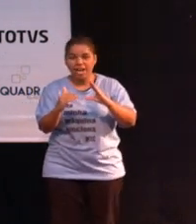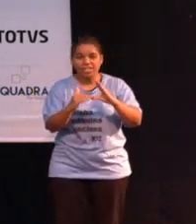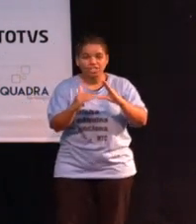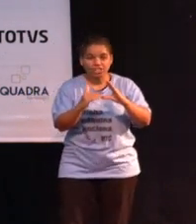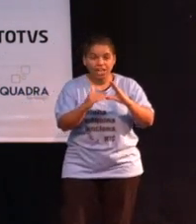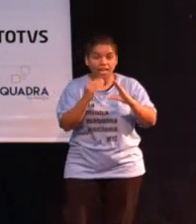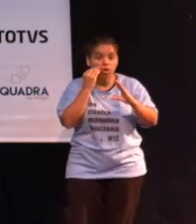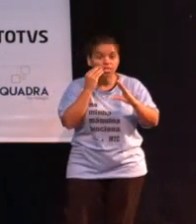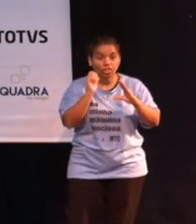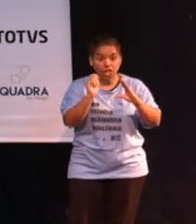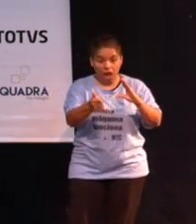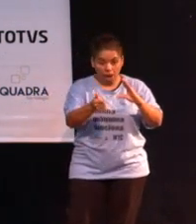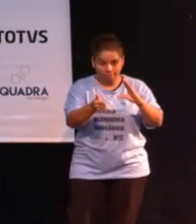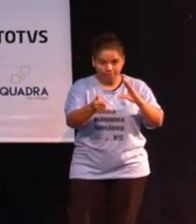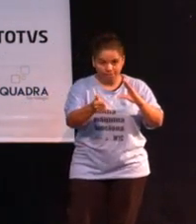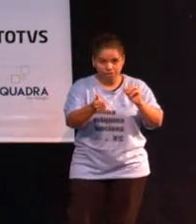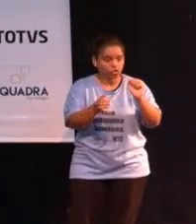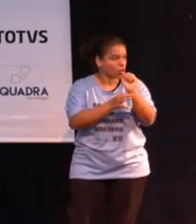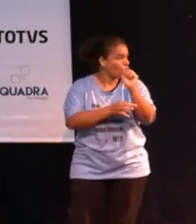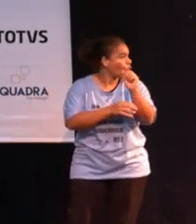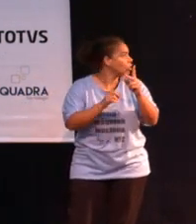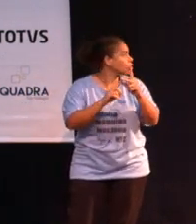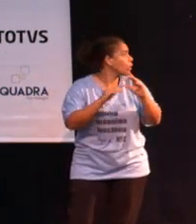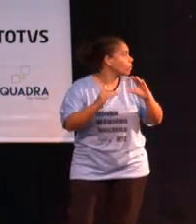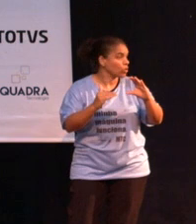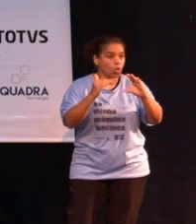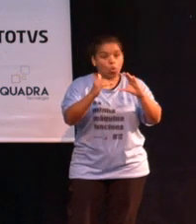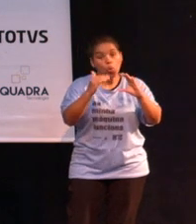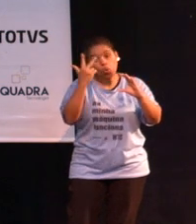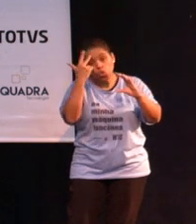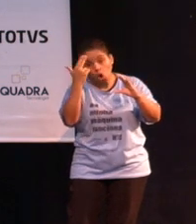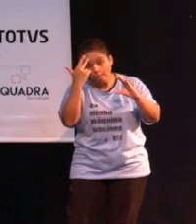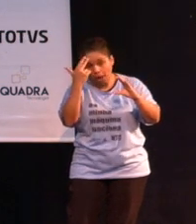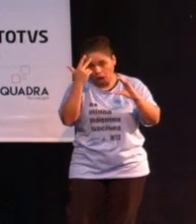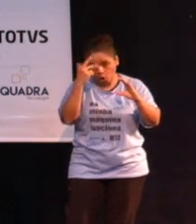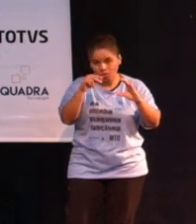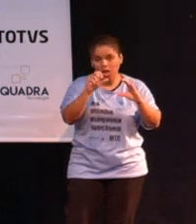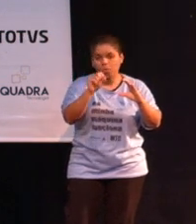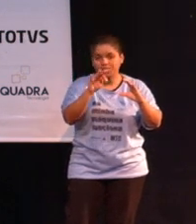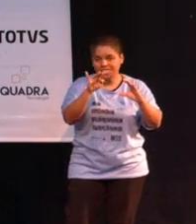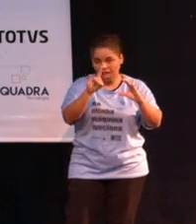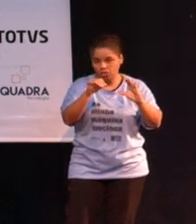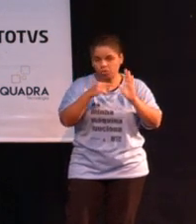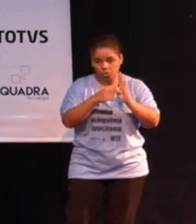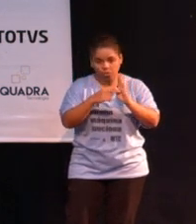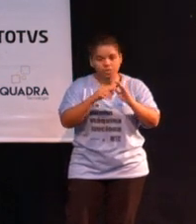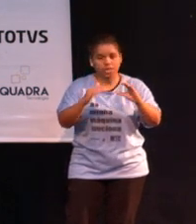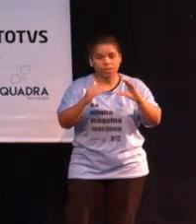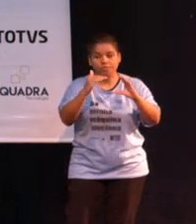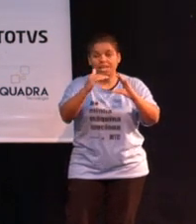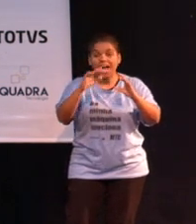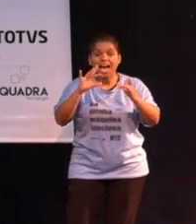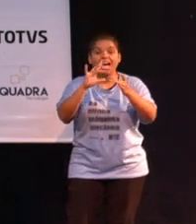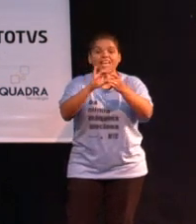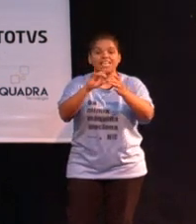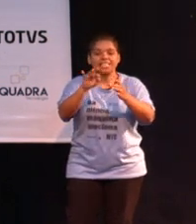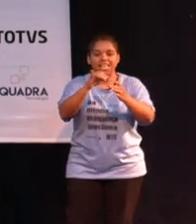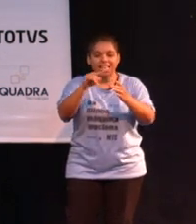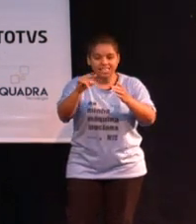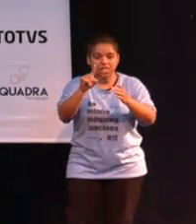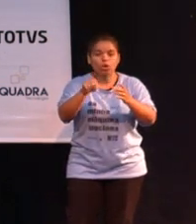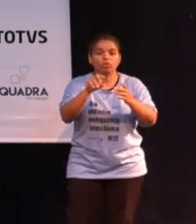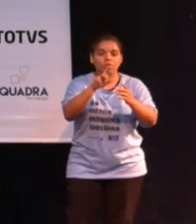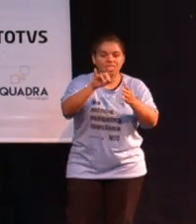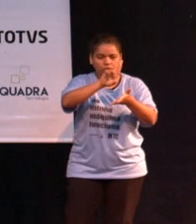teste rápido chegar rápido de código o teste normal que você teste o estado que é o que eu mostrei a integração é você está os estados